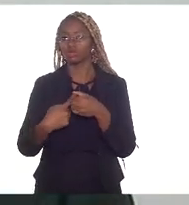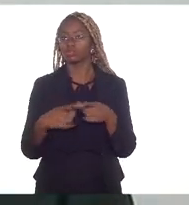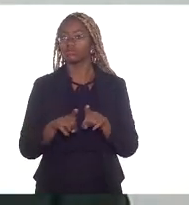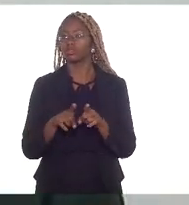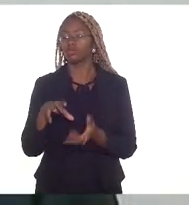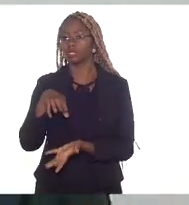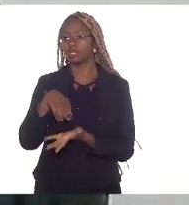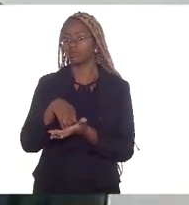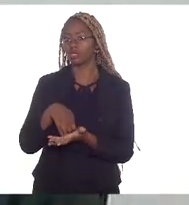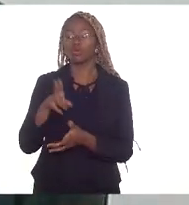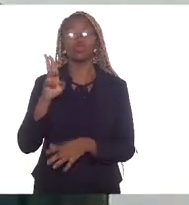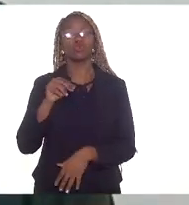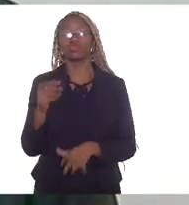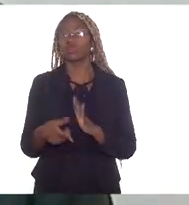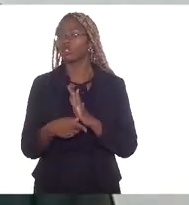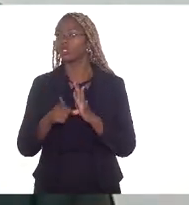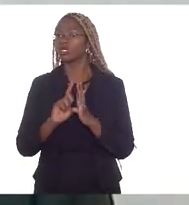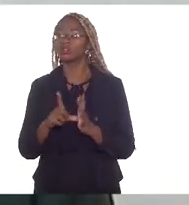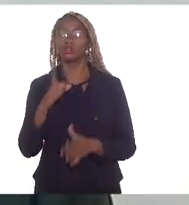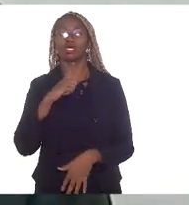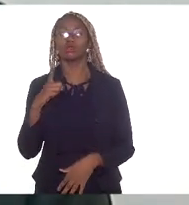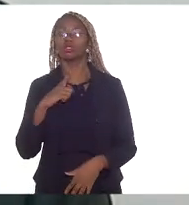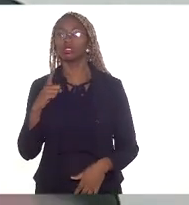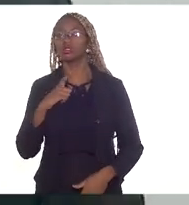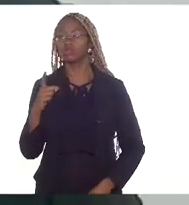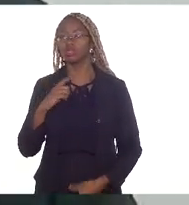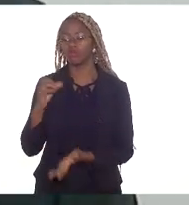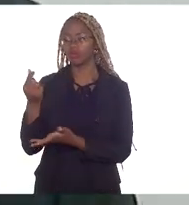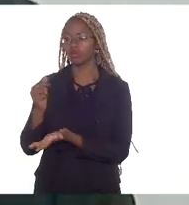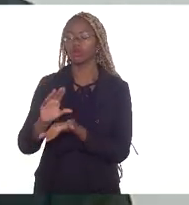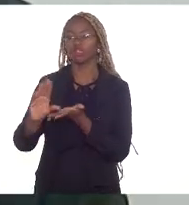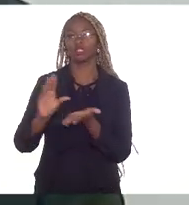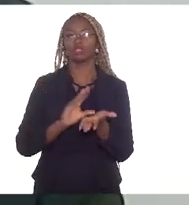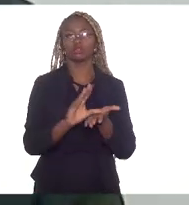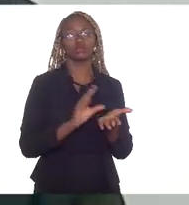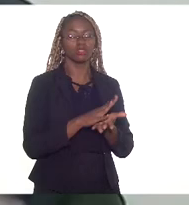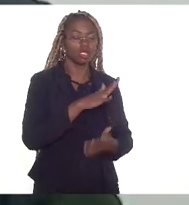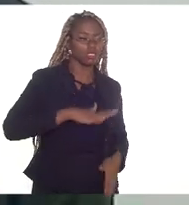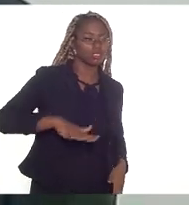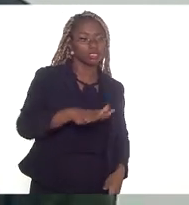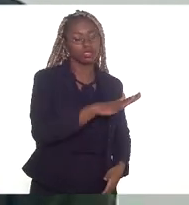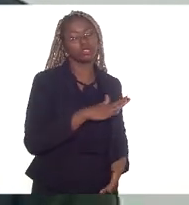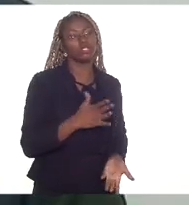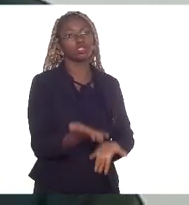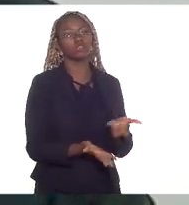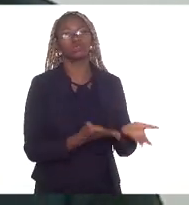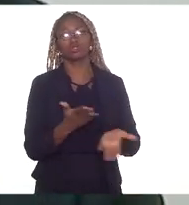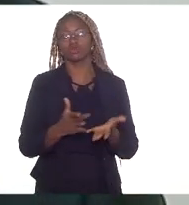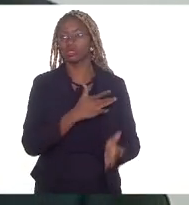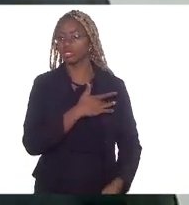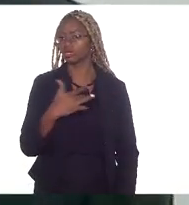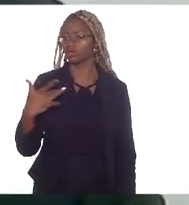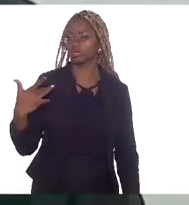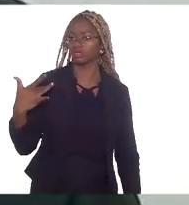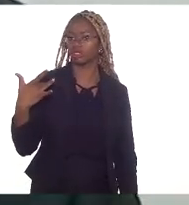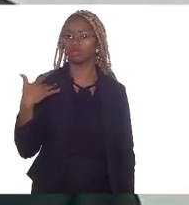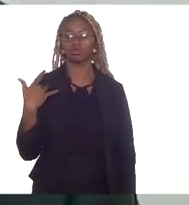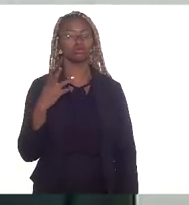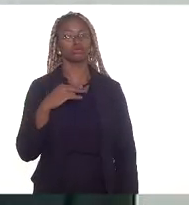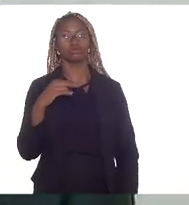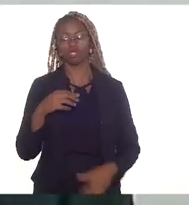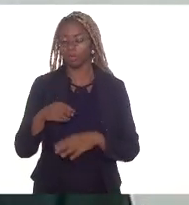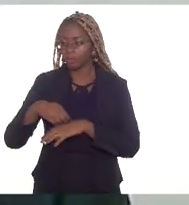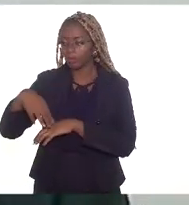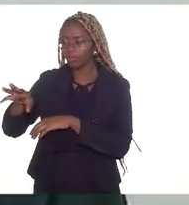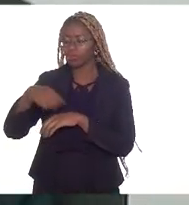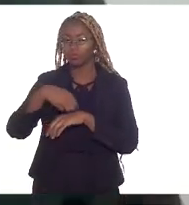nunca antes uma monta de investimentos para a área de saneamento desta ordem foi encaminhada para os